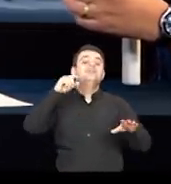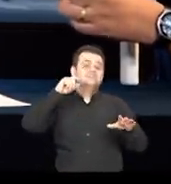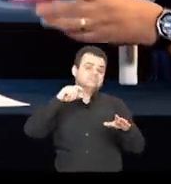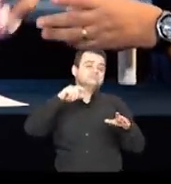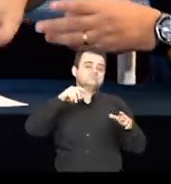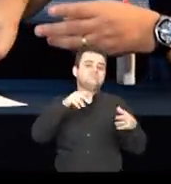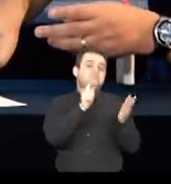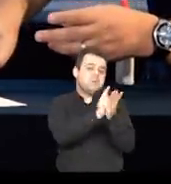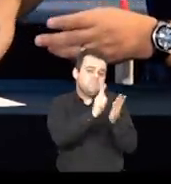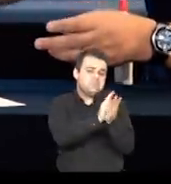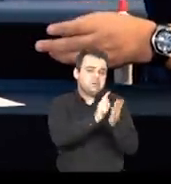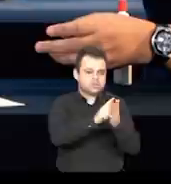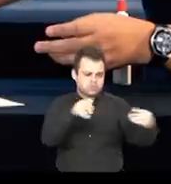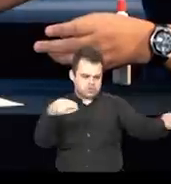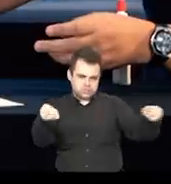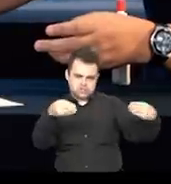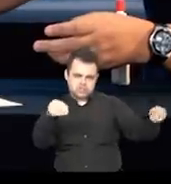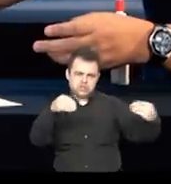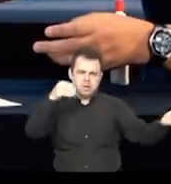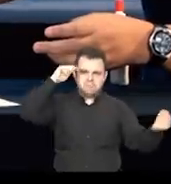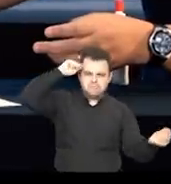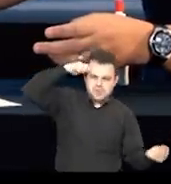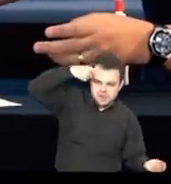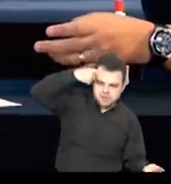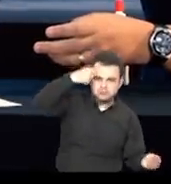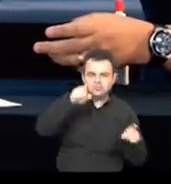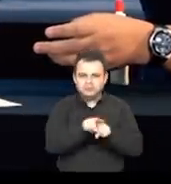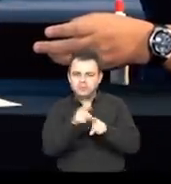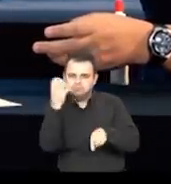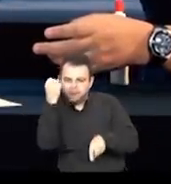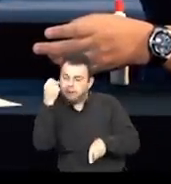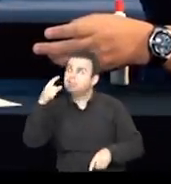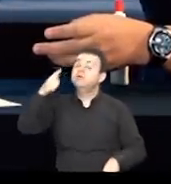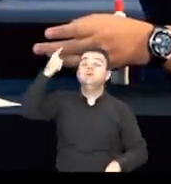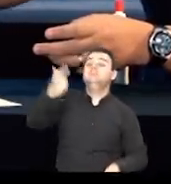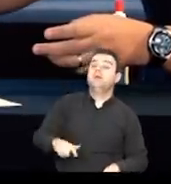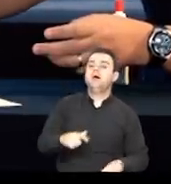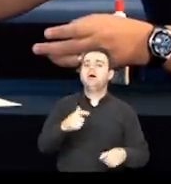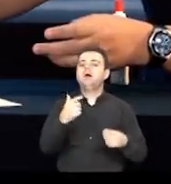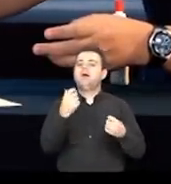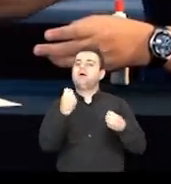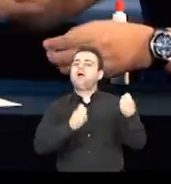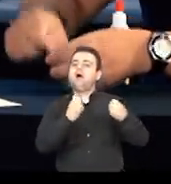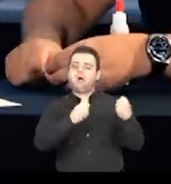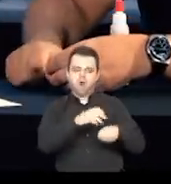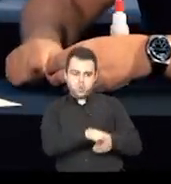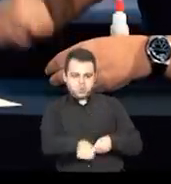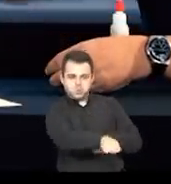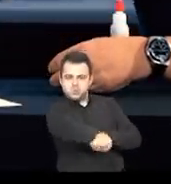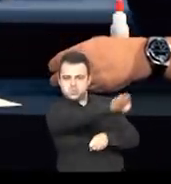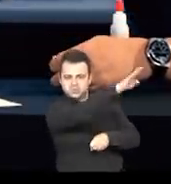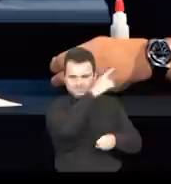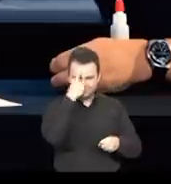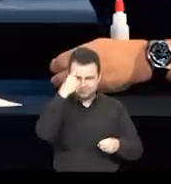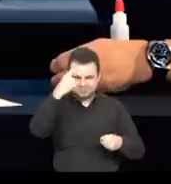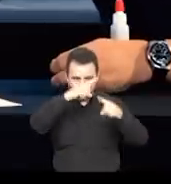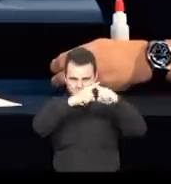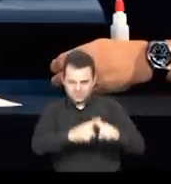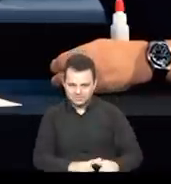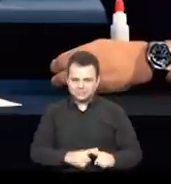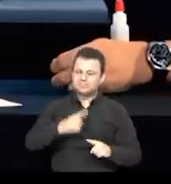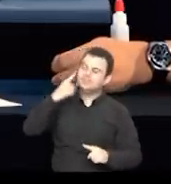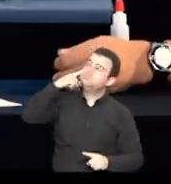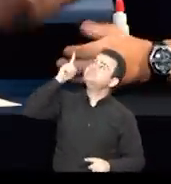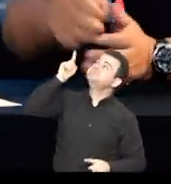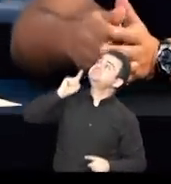uma cartolina branca. Esse aqui é um outro carro de corrida, ó. Eu fiz aqui o capacete, o motorista em cima do carro. Este aqui